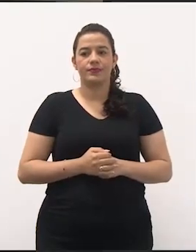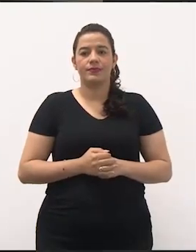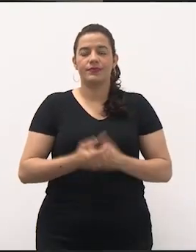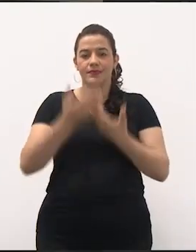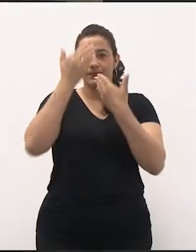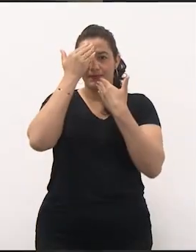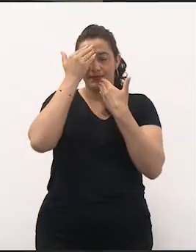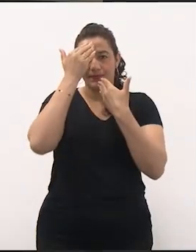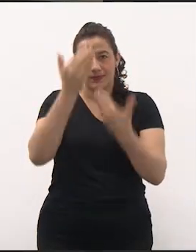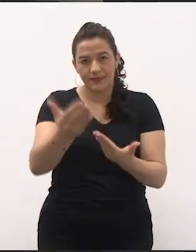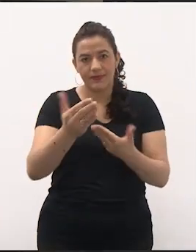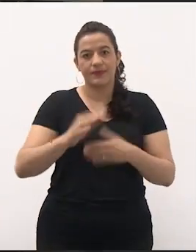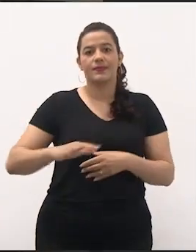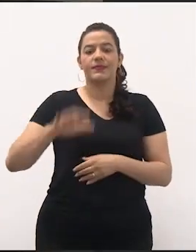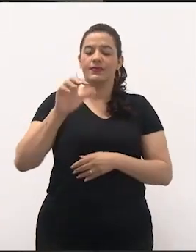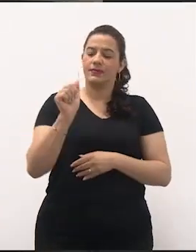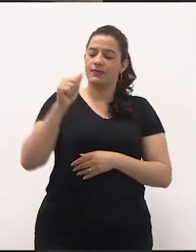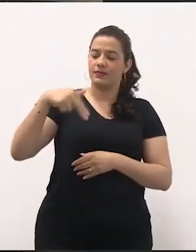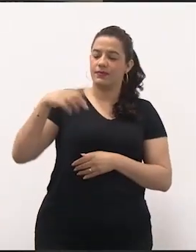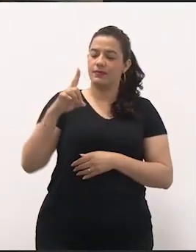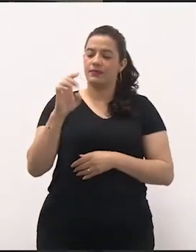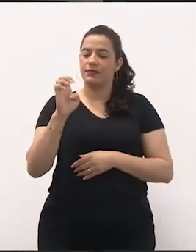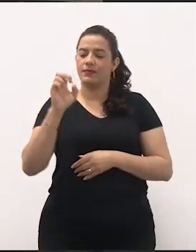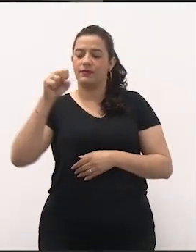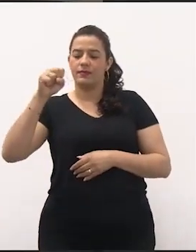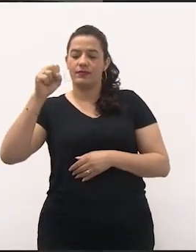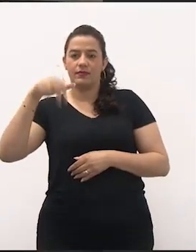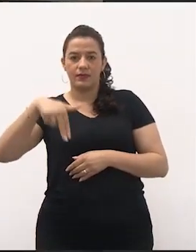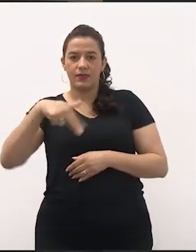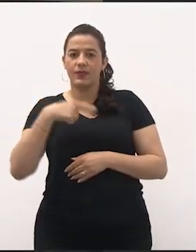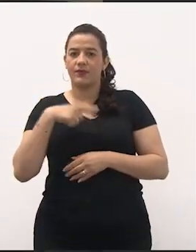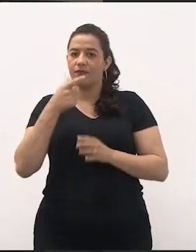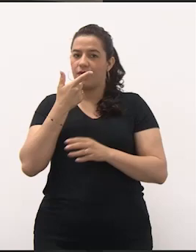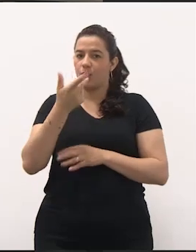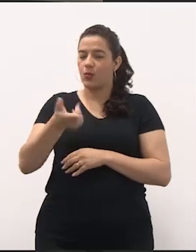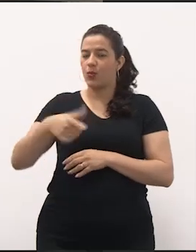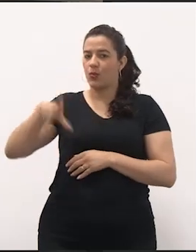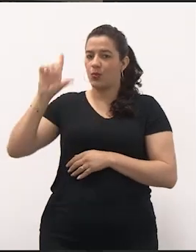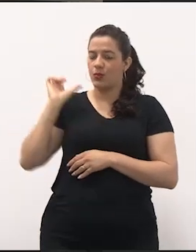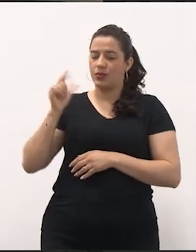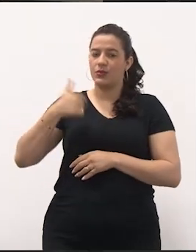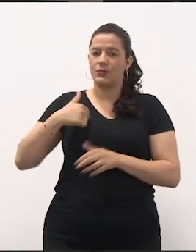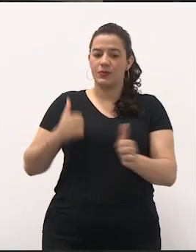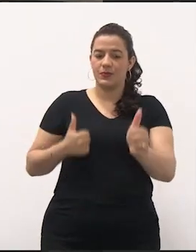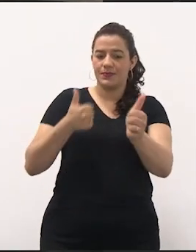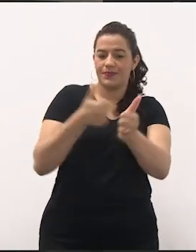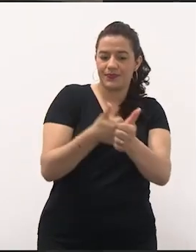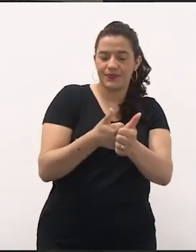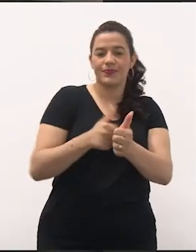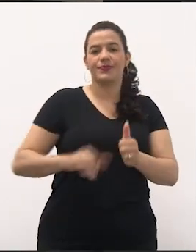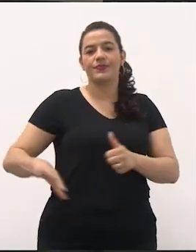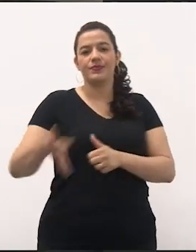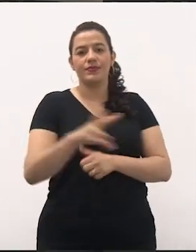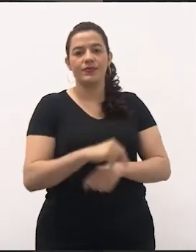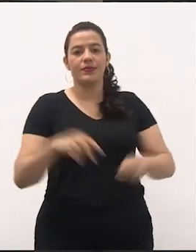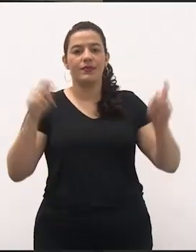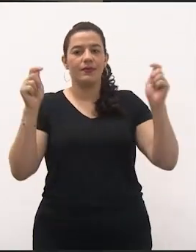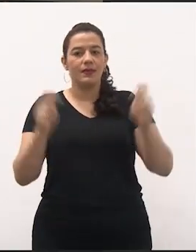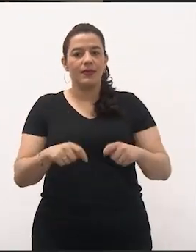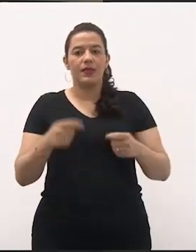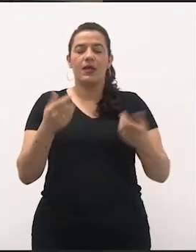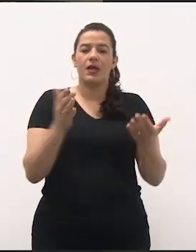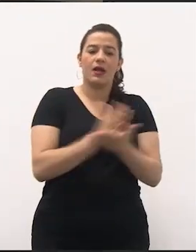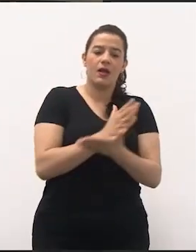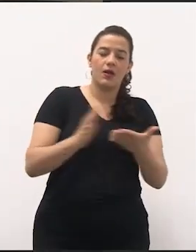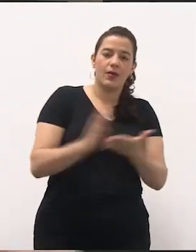Obrigada, Alcione, Anderson também, que falou anteriormente. Eu estava aqui acompanhando o chat, então temos algumas falas